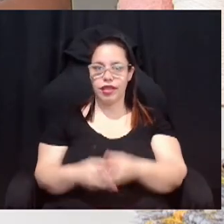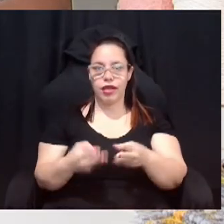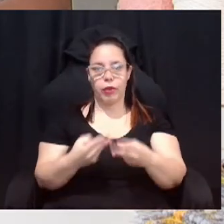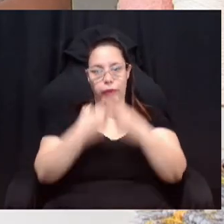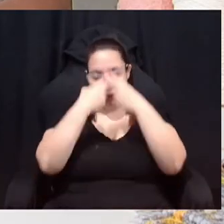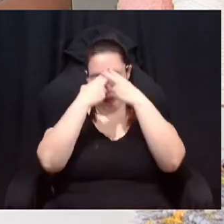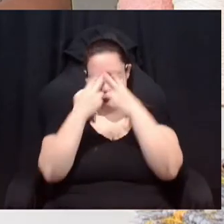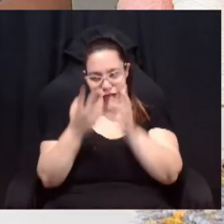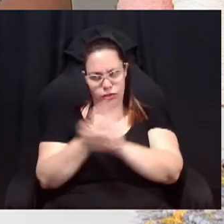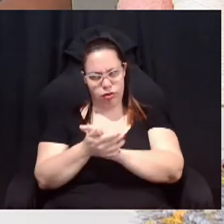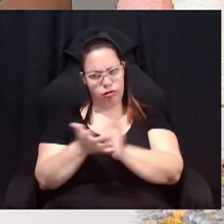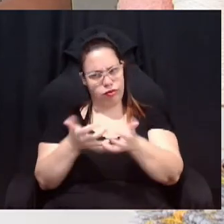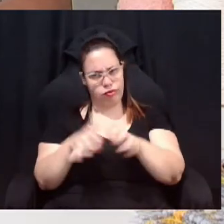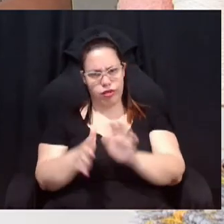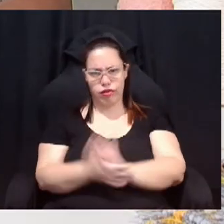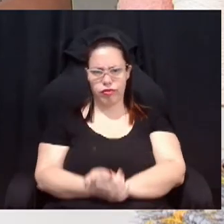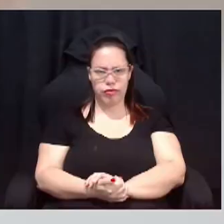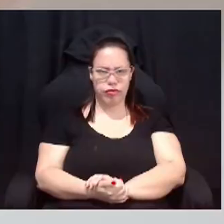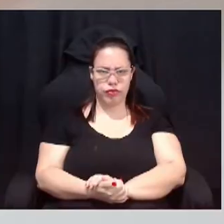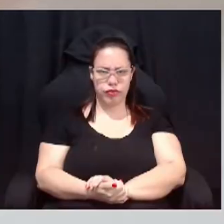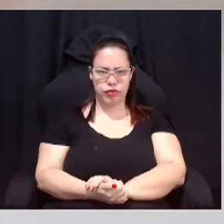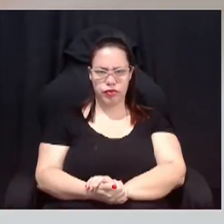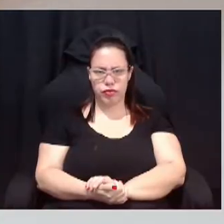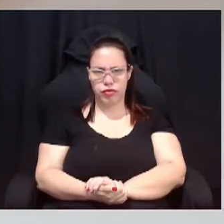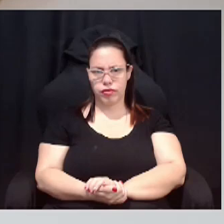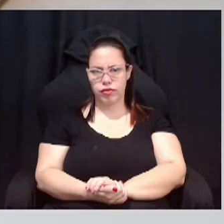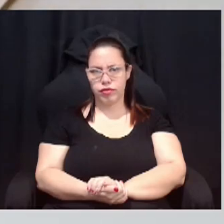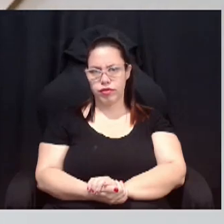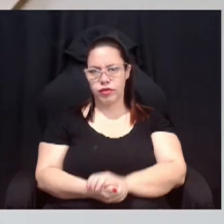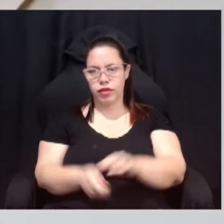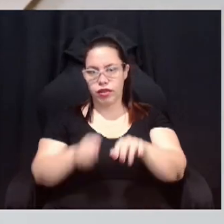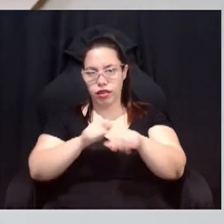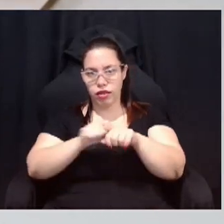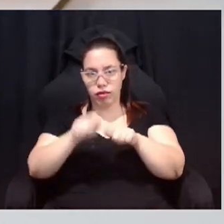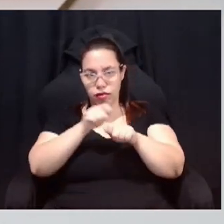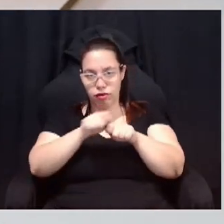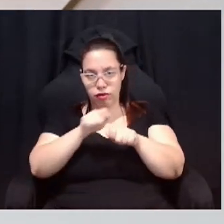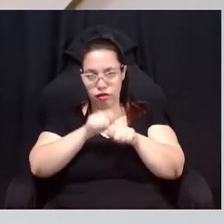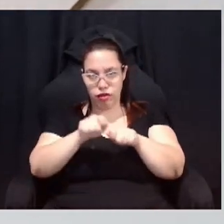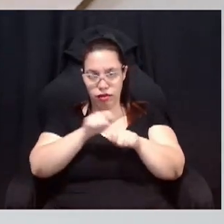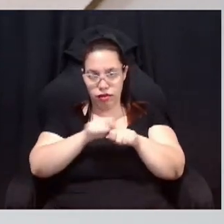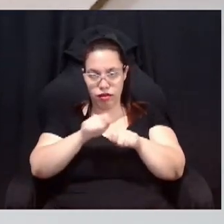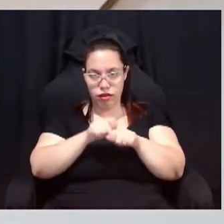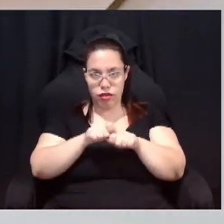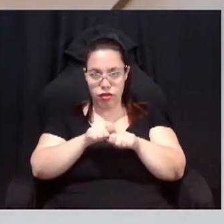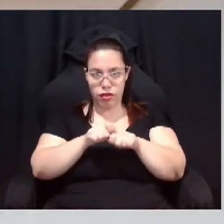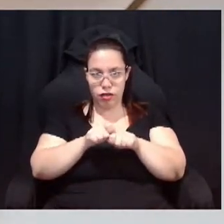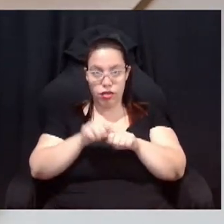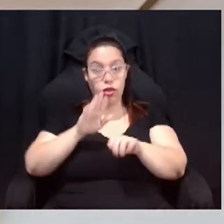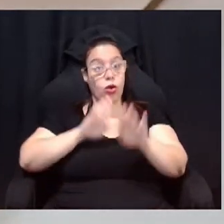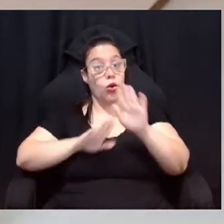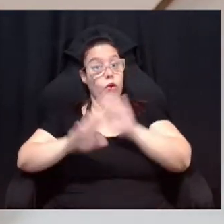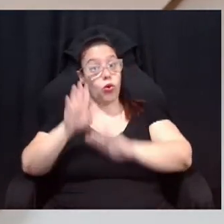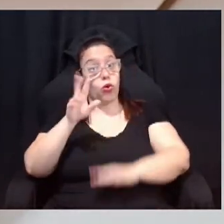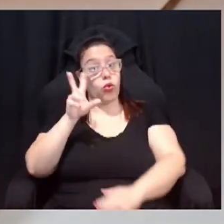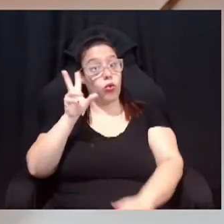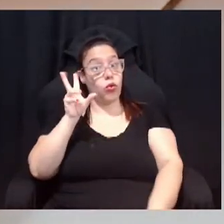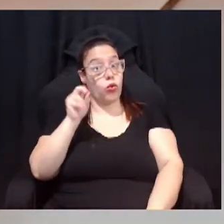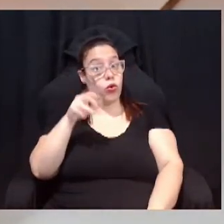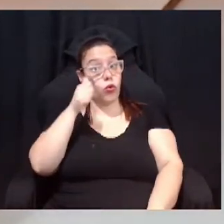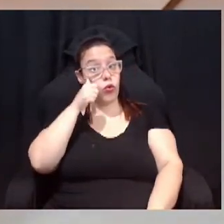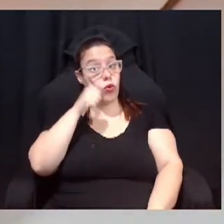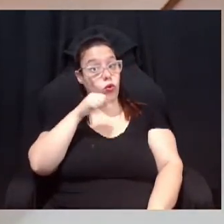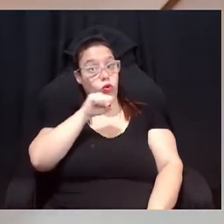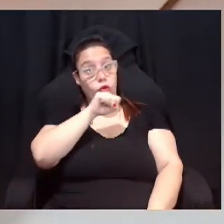quero. E a gente vai lá na nossa mesa, cuidado para não riscar a mesa da mãe, da avó, gente. Então,